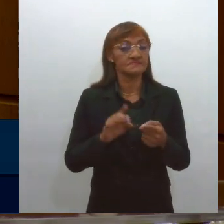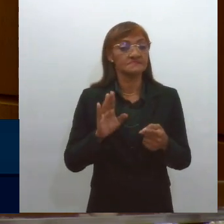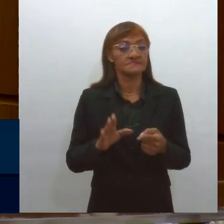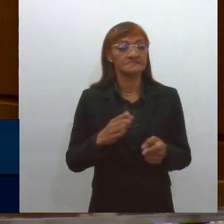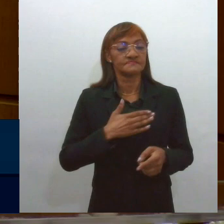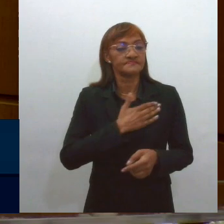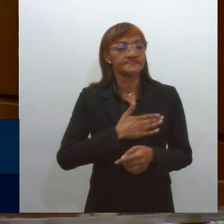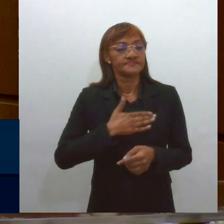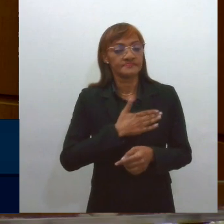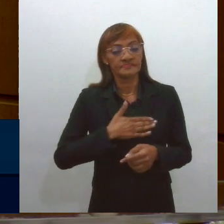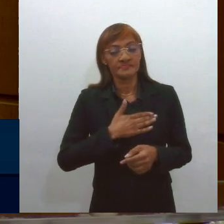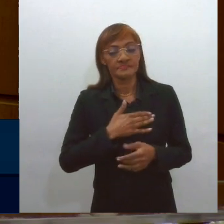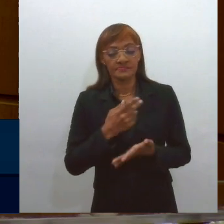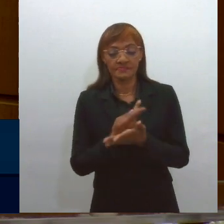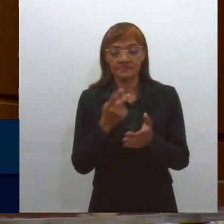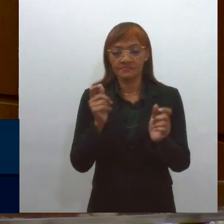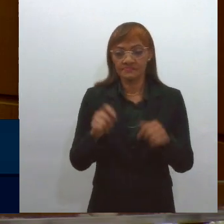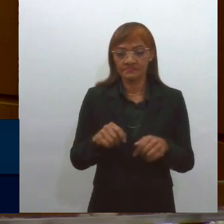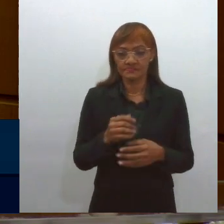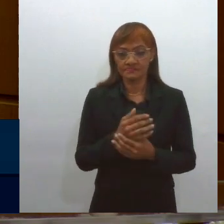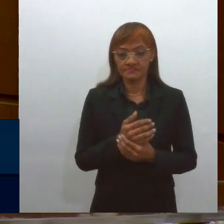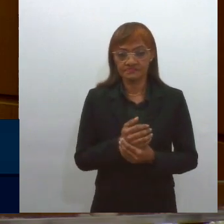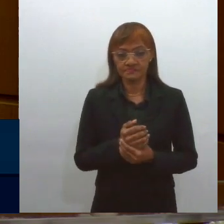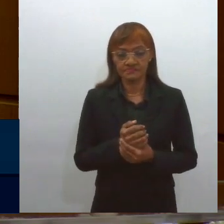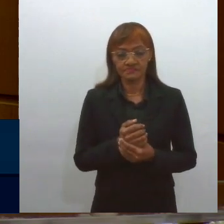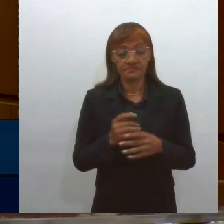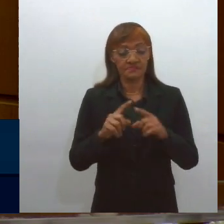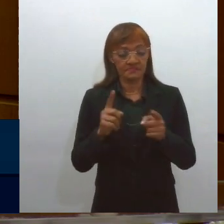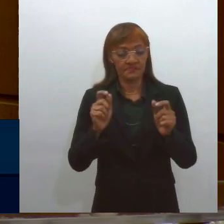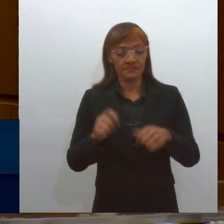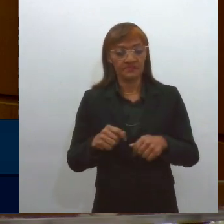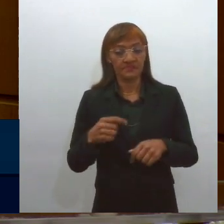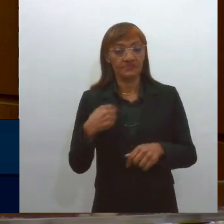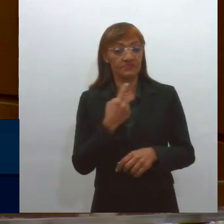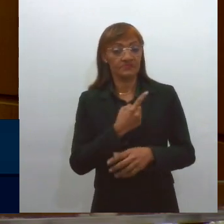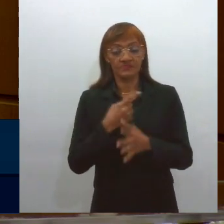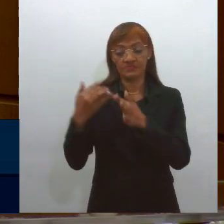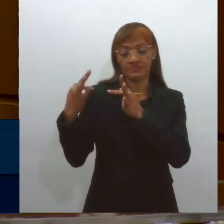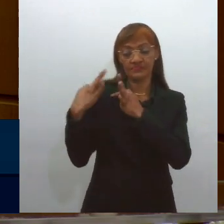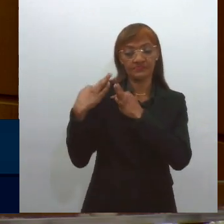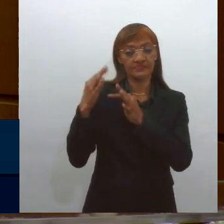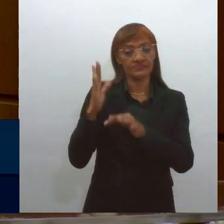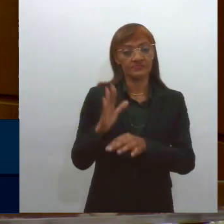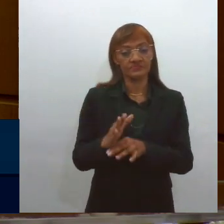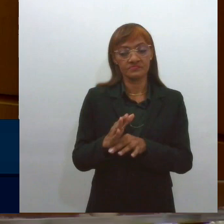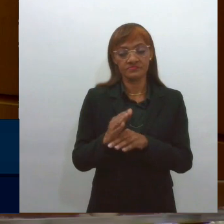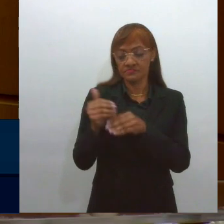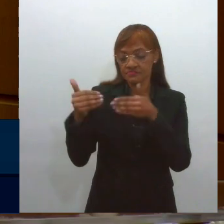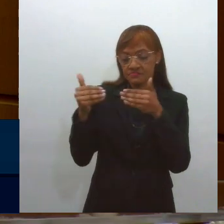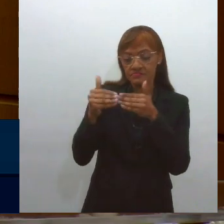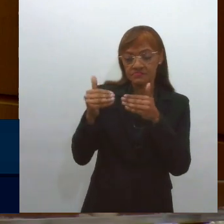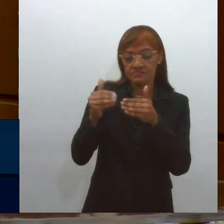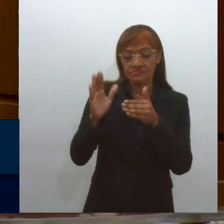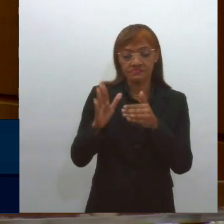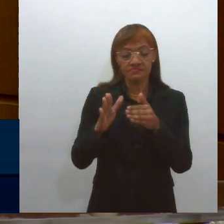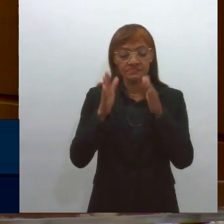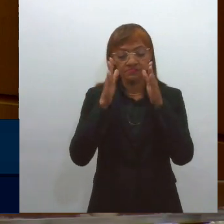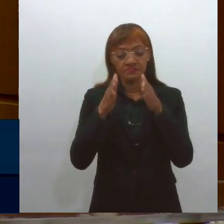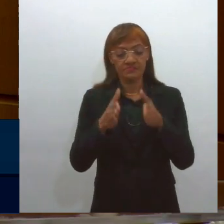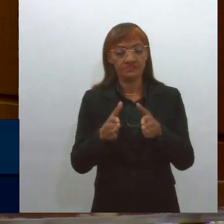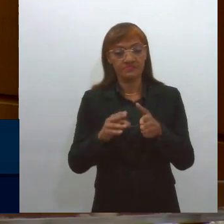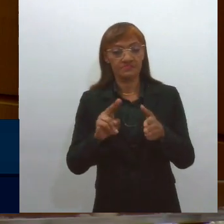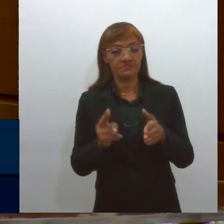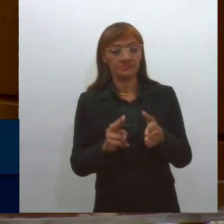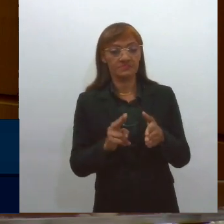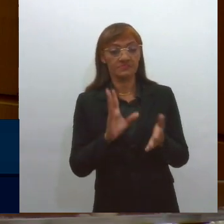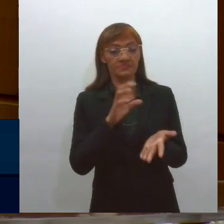ainda que nossa função esteja ligada a um segmento ou setor específico. O